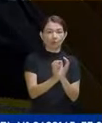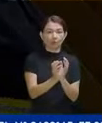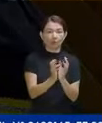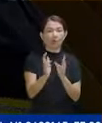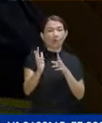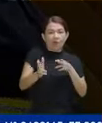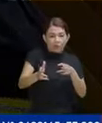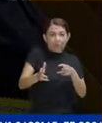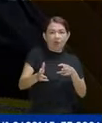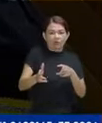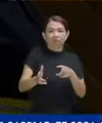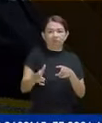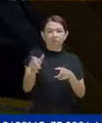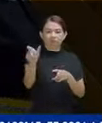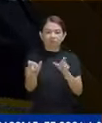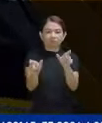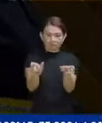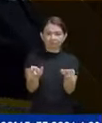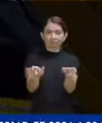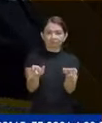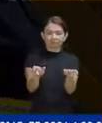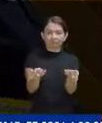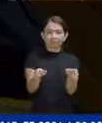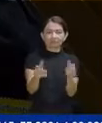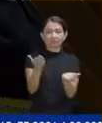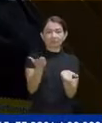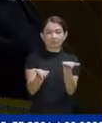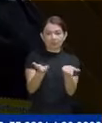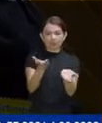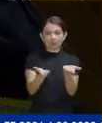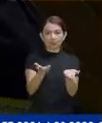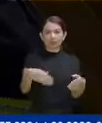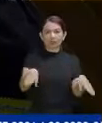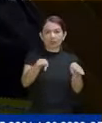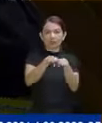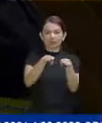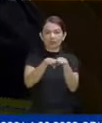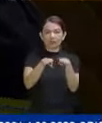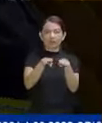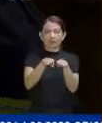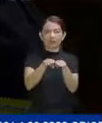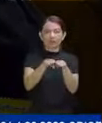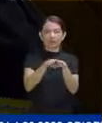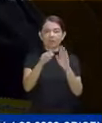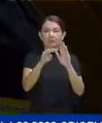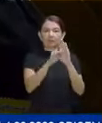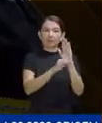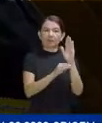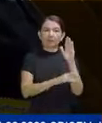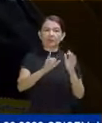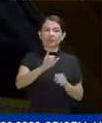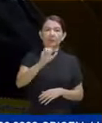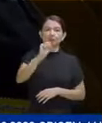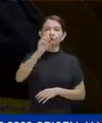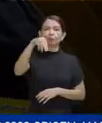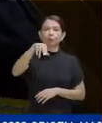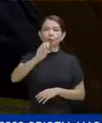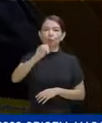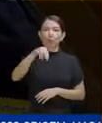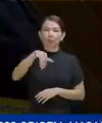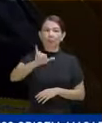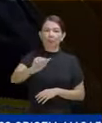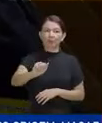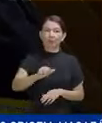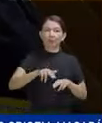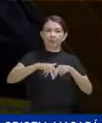que entende deve ser lhe dado em igual proporção por aplicação do princípio da isonomia entre as partes. Por